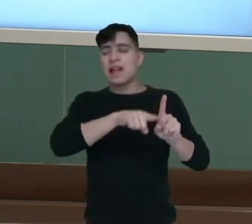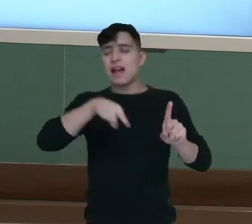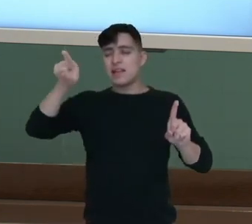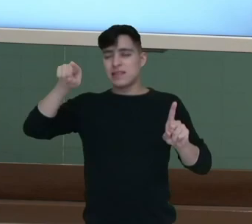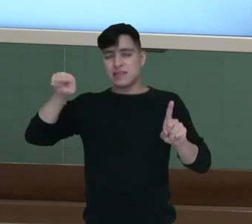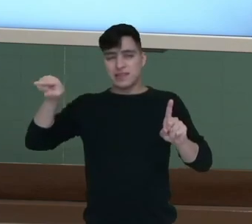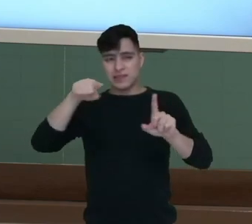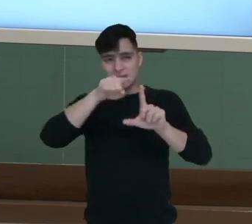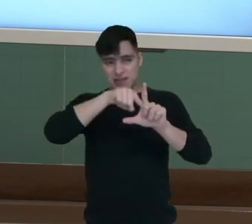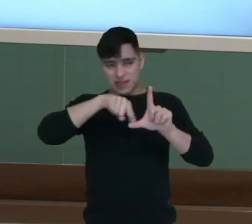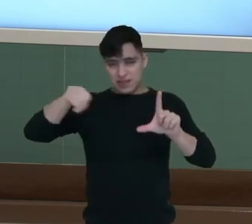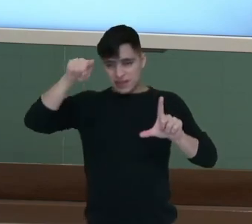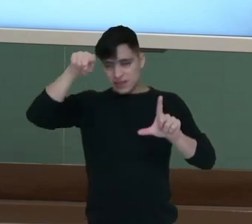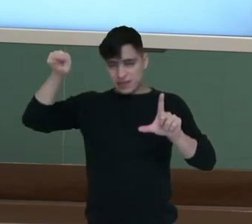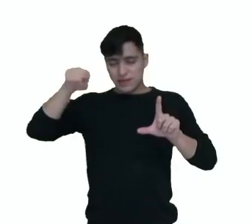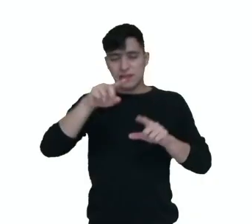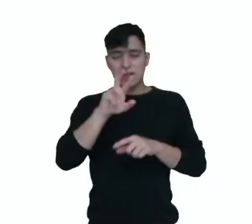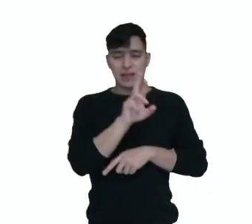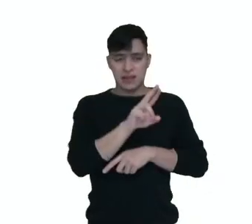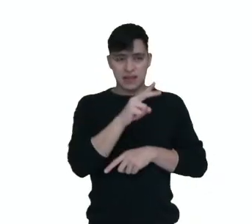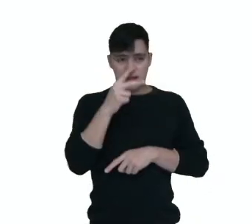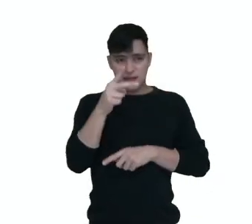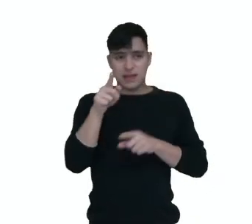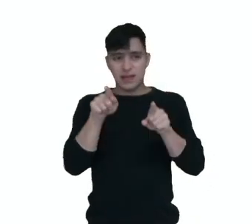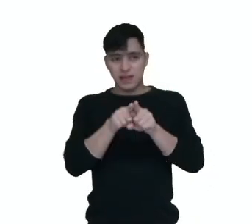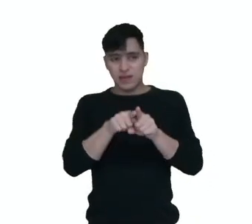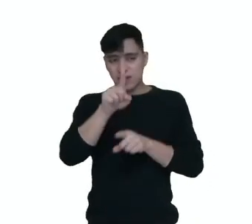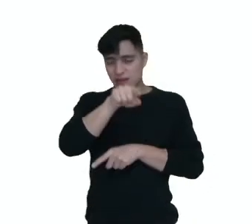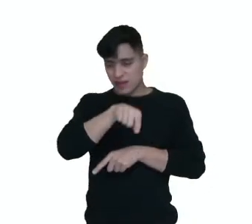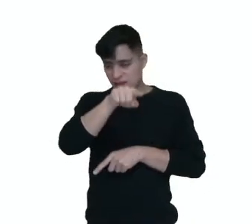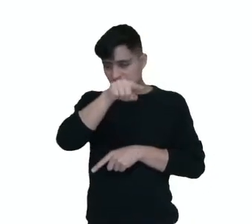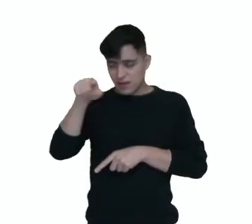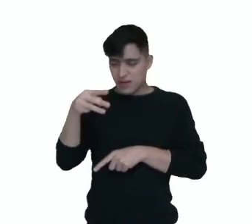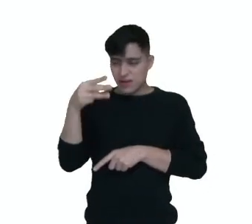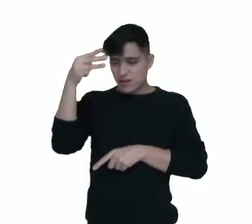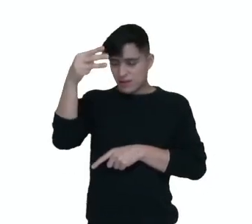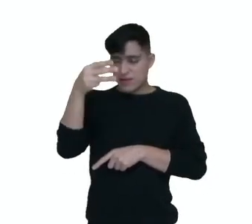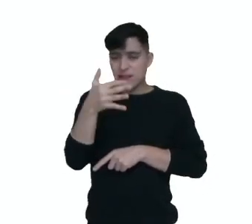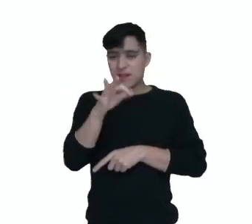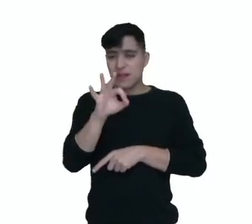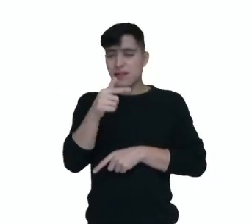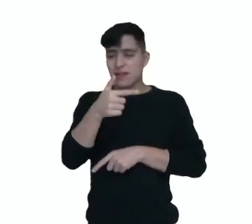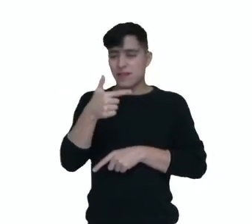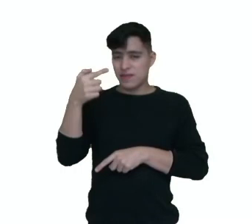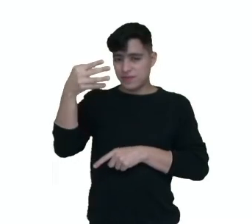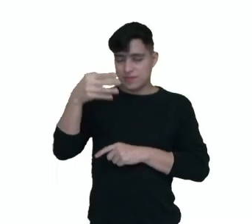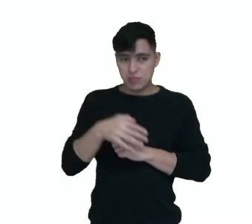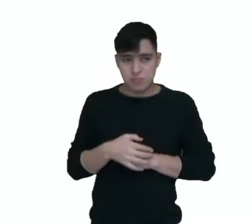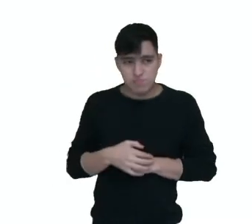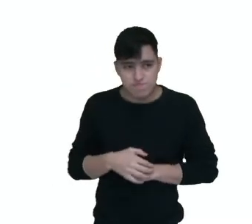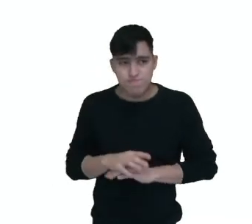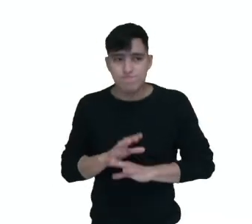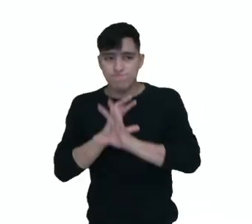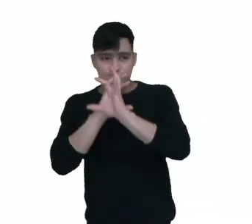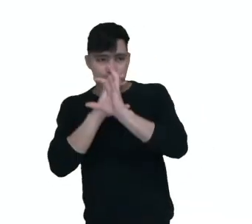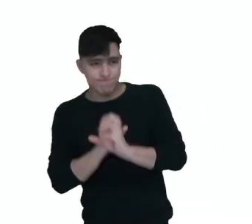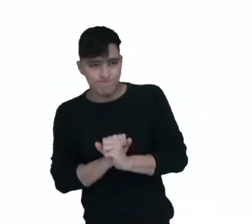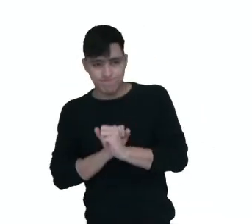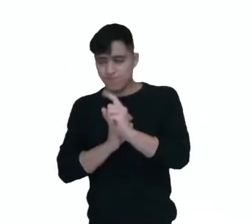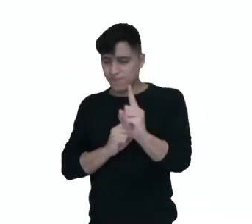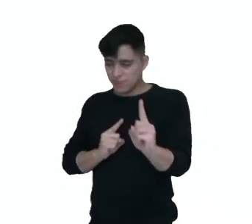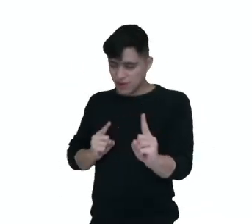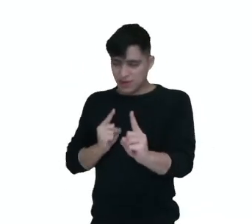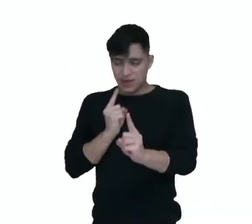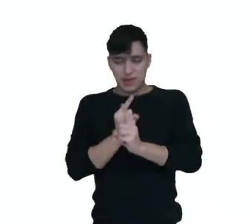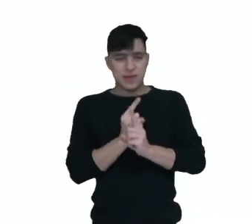ponto, eu chego ali, que R2 é igual a raiz cúbica de 0,2 vezes 10 a 24. E resolvendo essa marmota aqui, você vai achar o